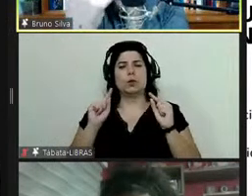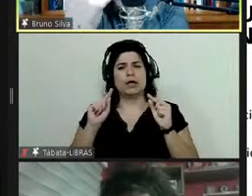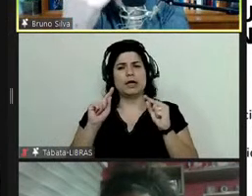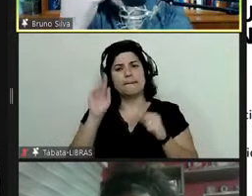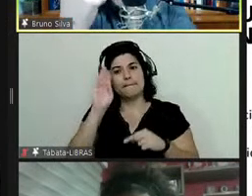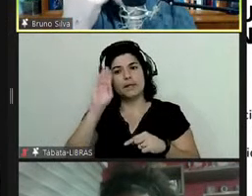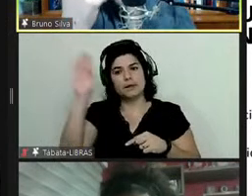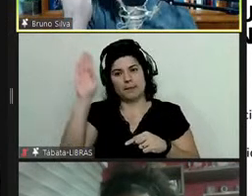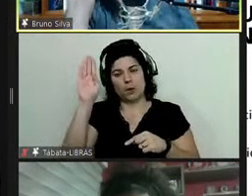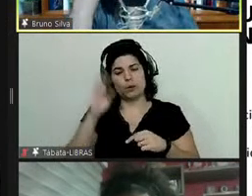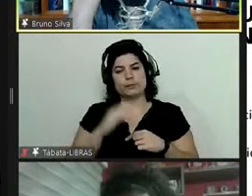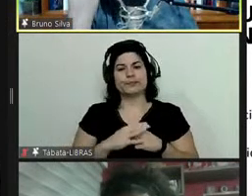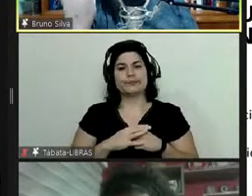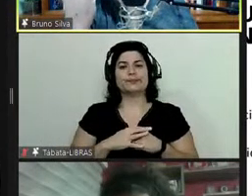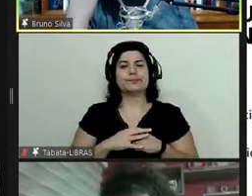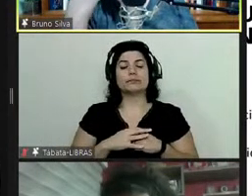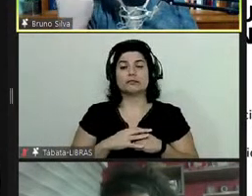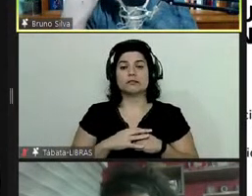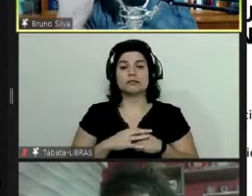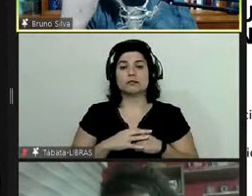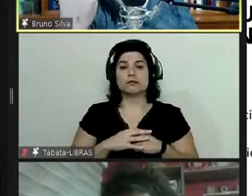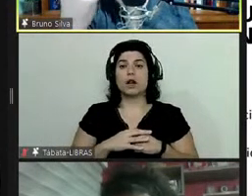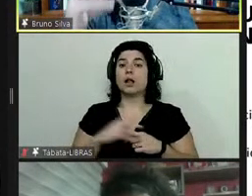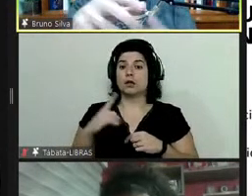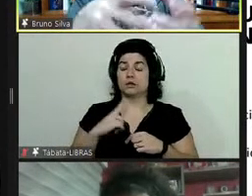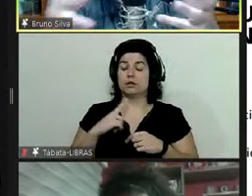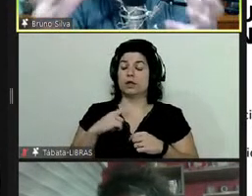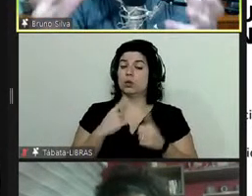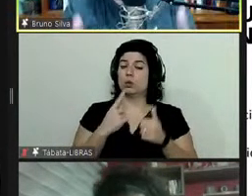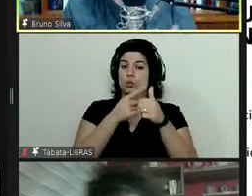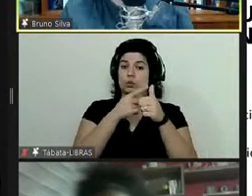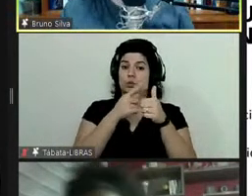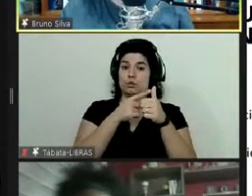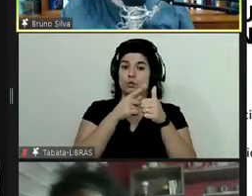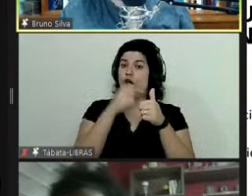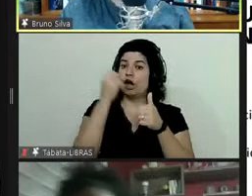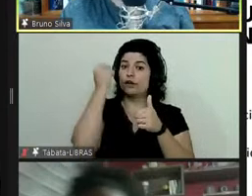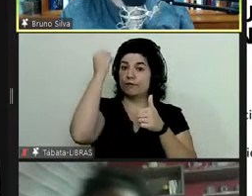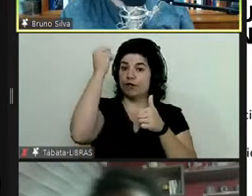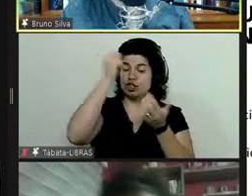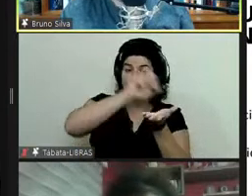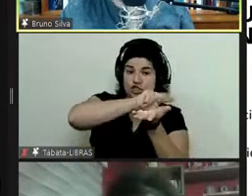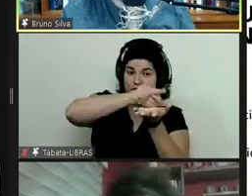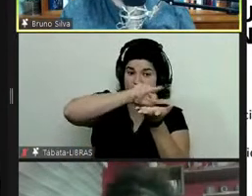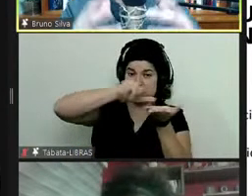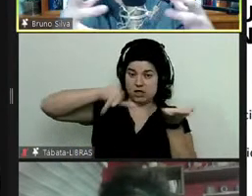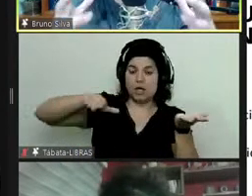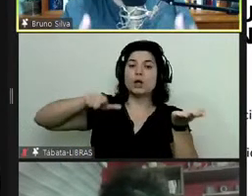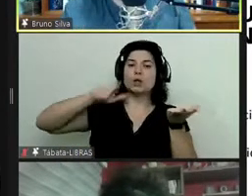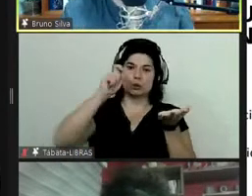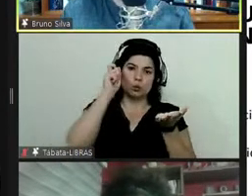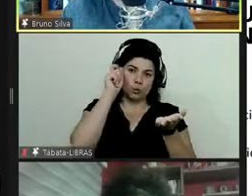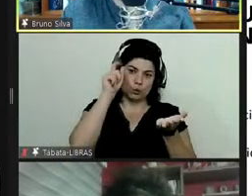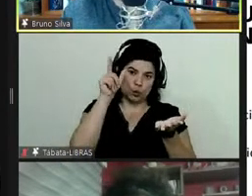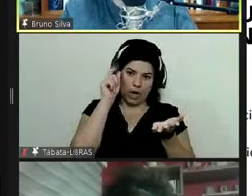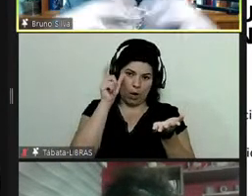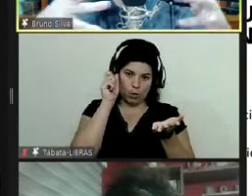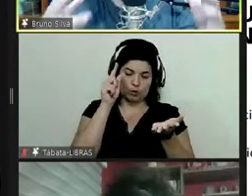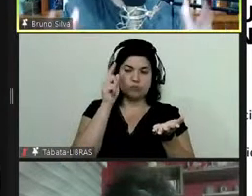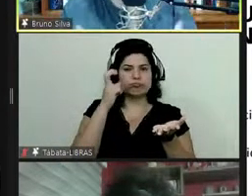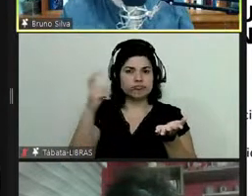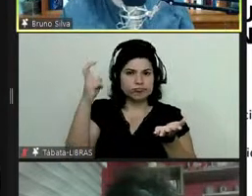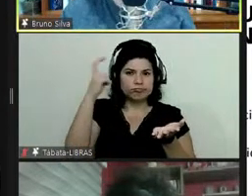um tem uma forte diversidade cultural vamos dizer assim né Tem uma foto diversidade